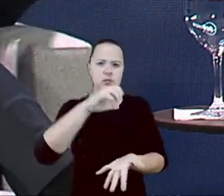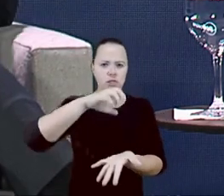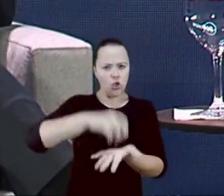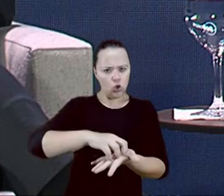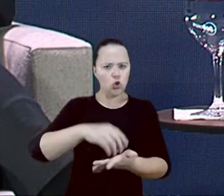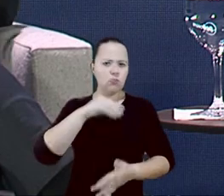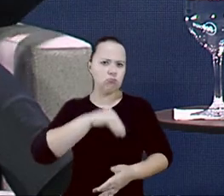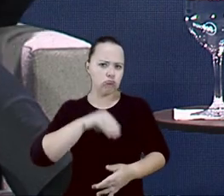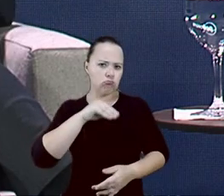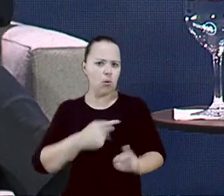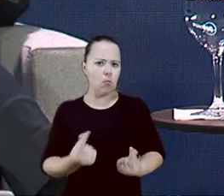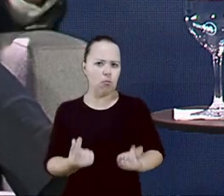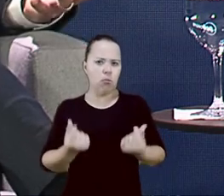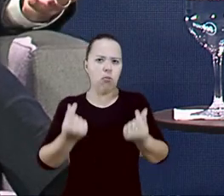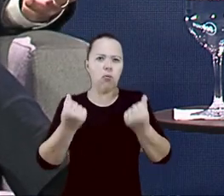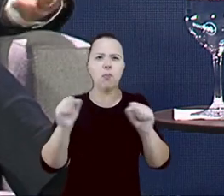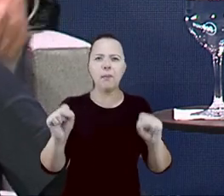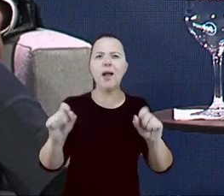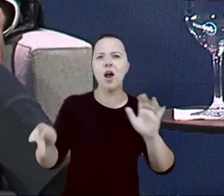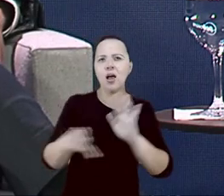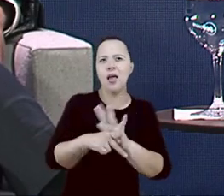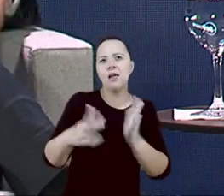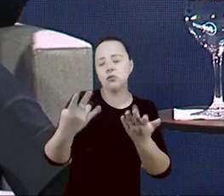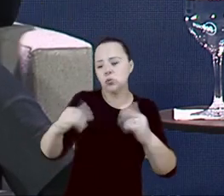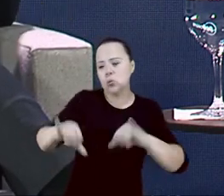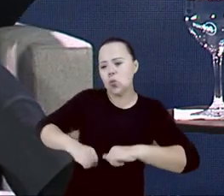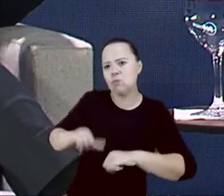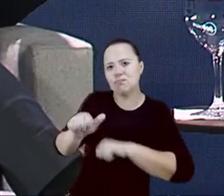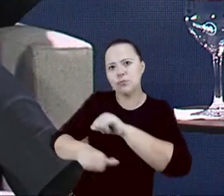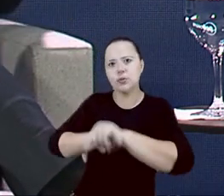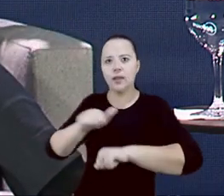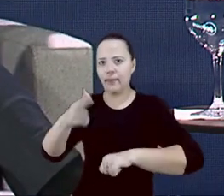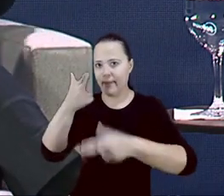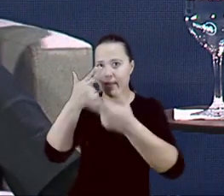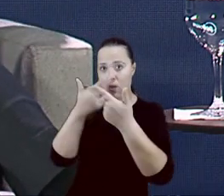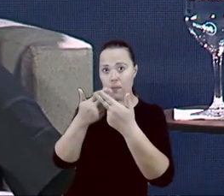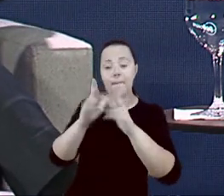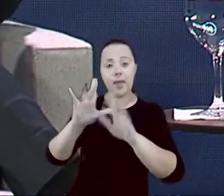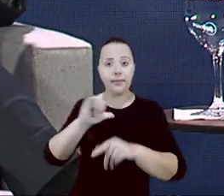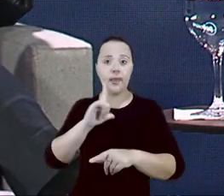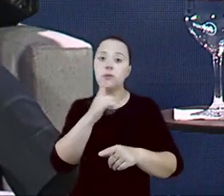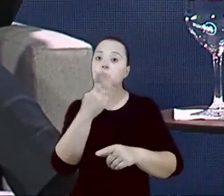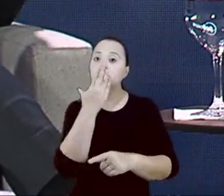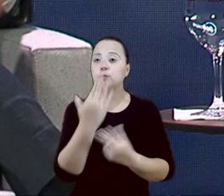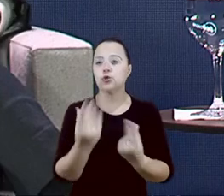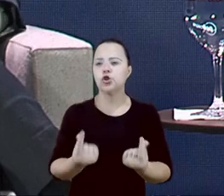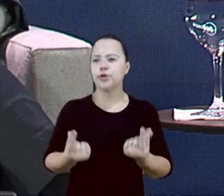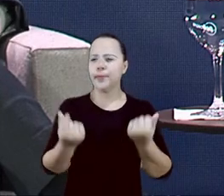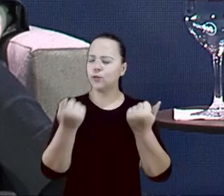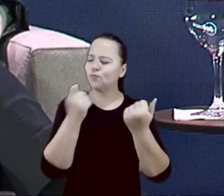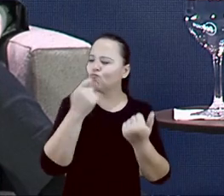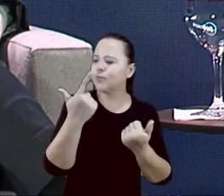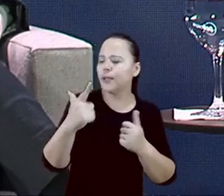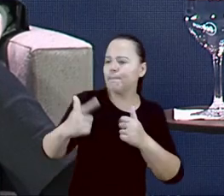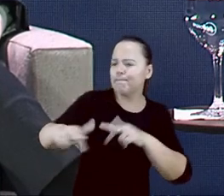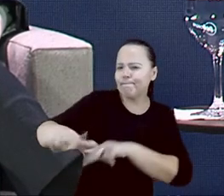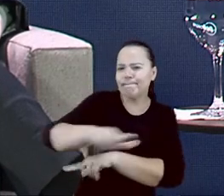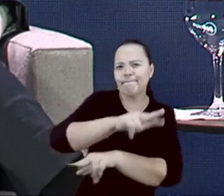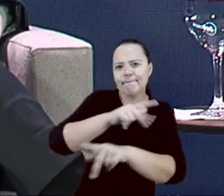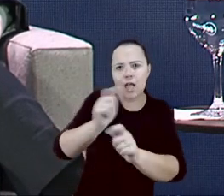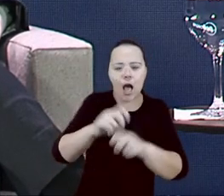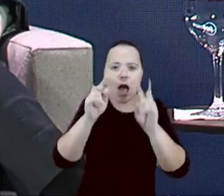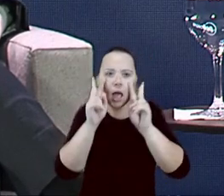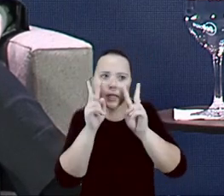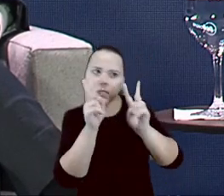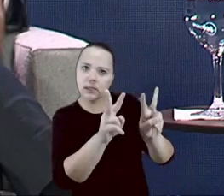também em parte porque tão também machucadas com os problemas de crédito e também porque os níveis de preço não chegaram ainda num nível que né achamos né a atenção desses